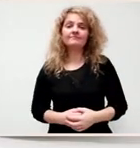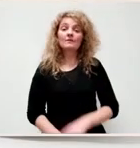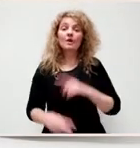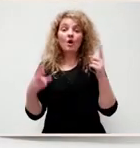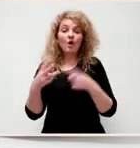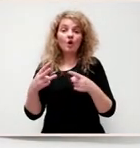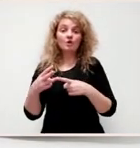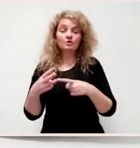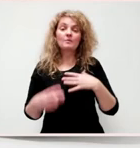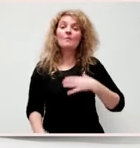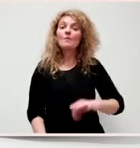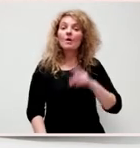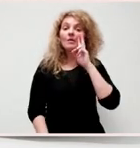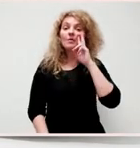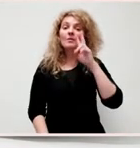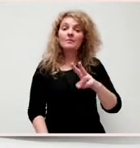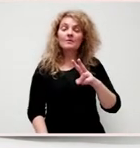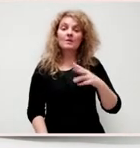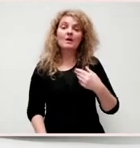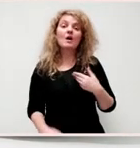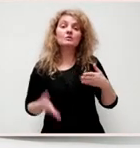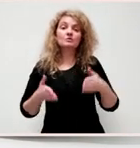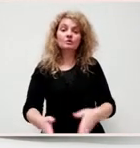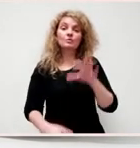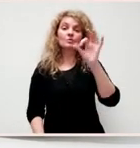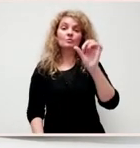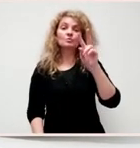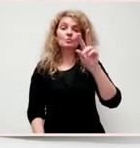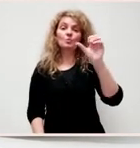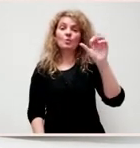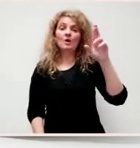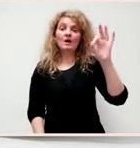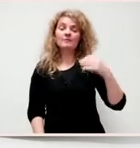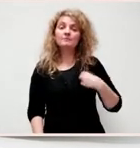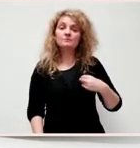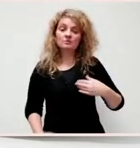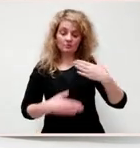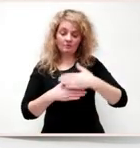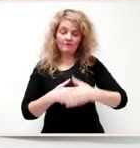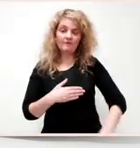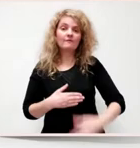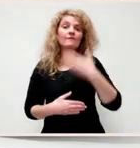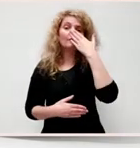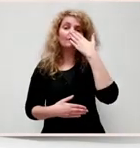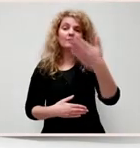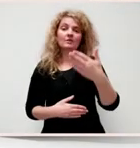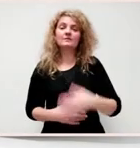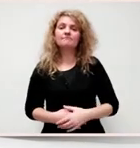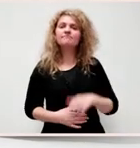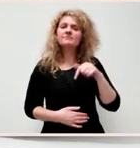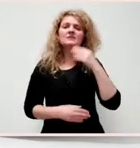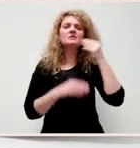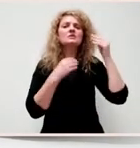que podemos observar do sepulcro de Suero é o frontal do sepulcro. Ten unha historia curiosa, é que